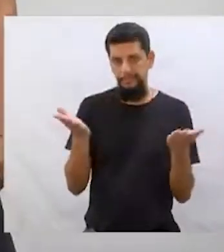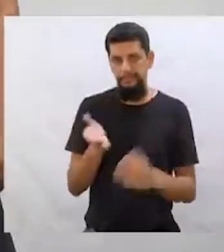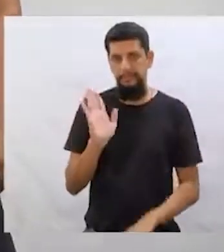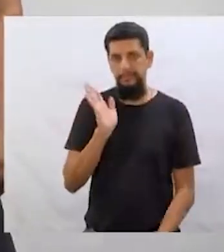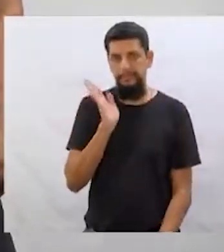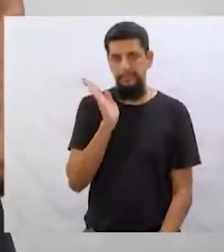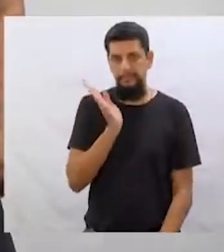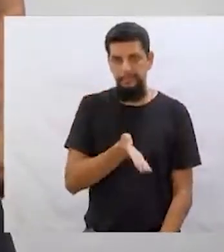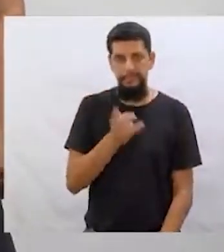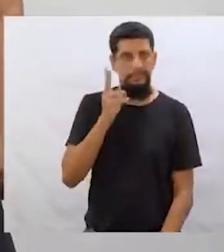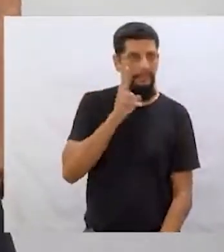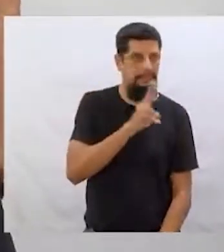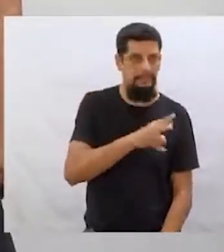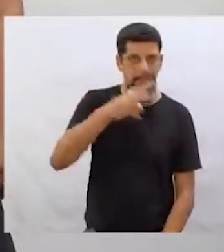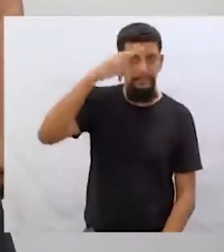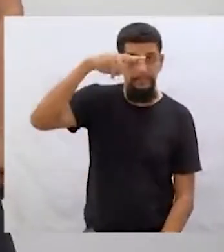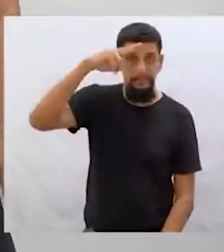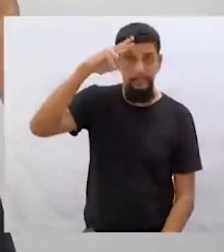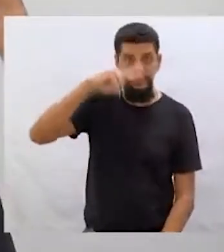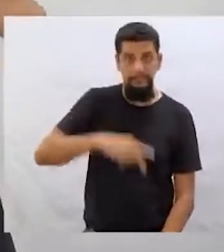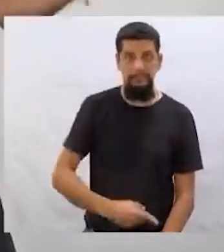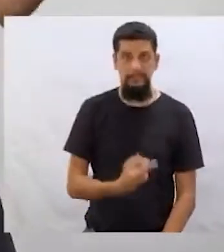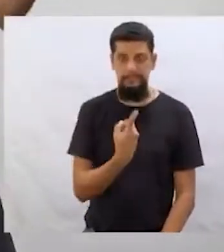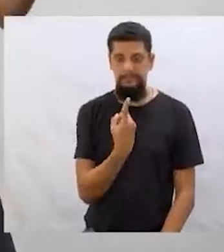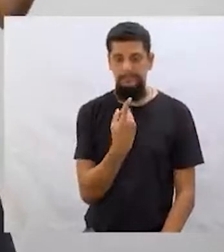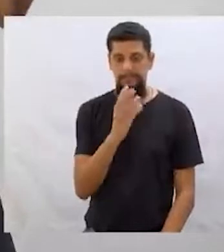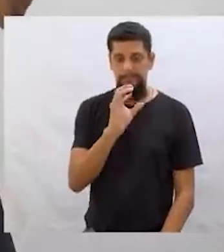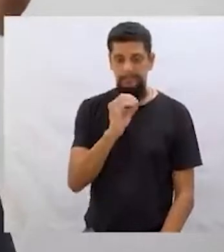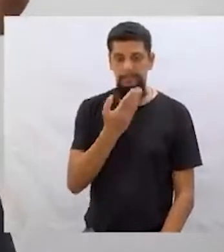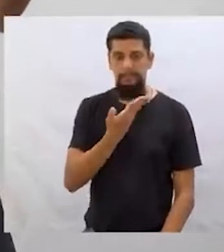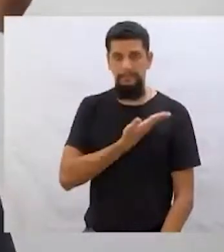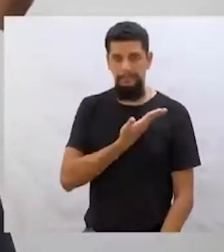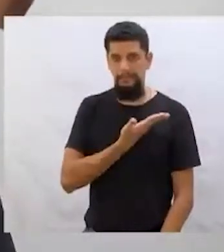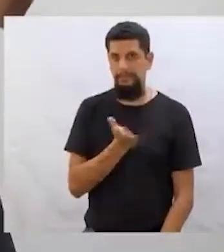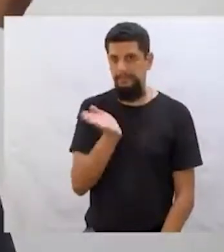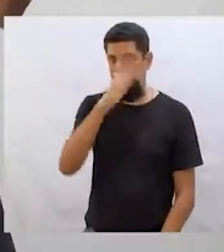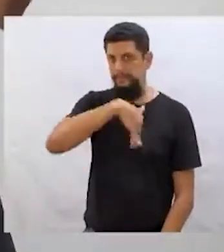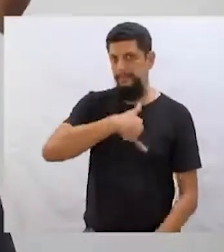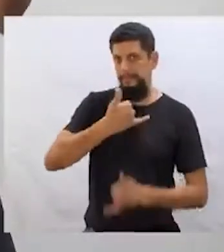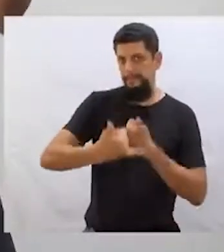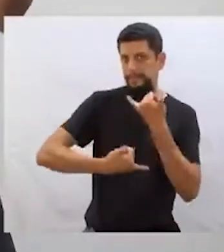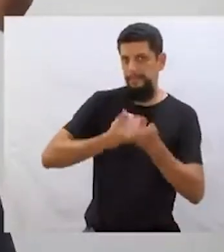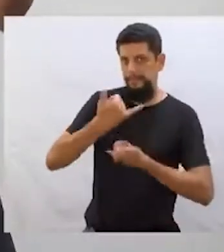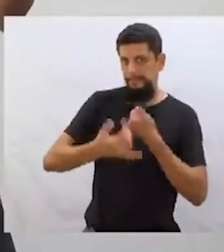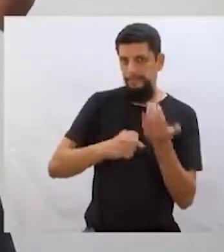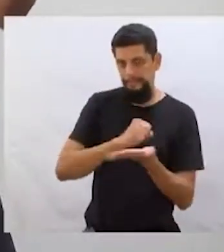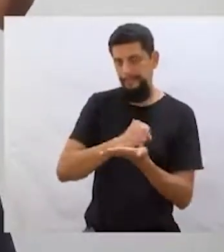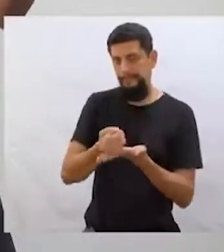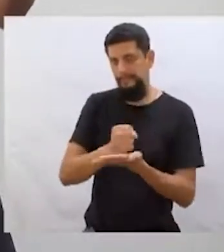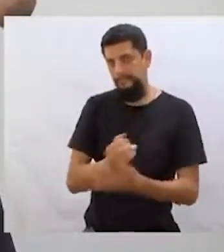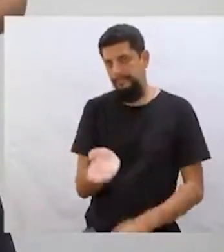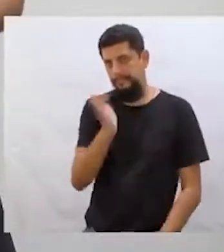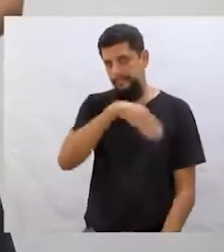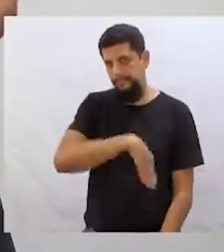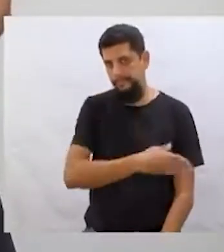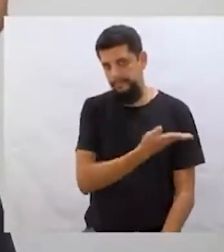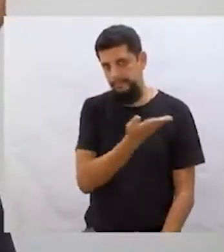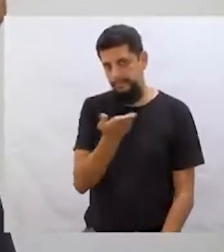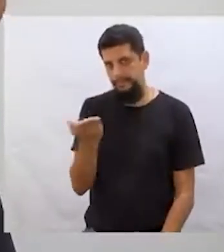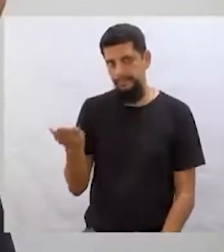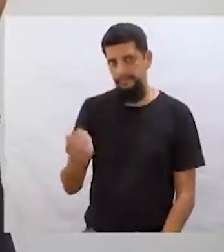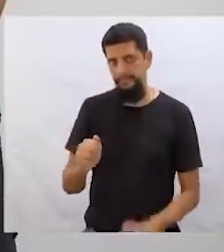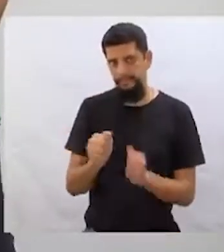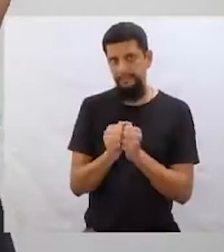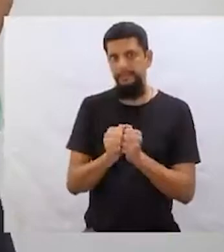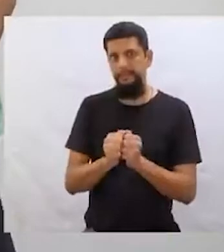a gente já ouviu essa história super legal dos 10 amigos, vamos brincar? Vamos jogar? Vamos. Vocês vão jogar